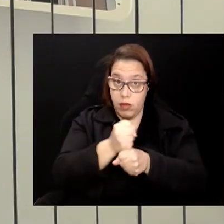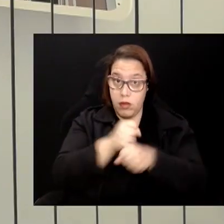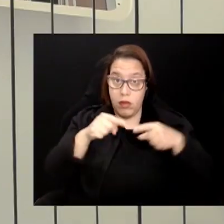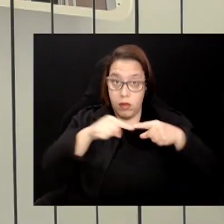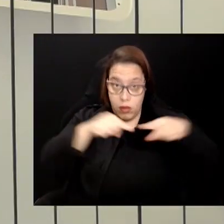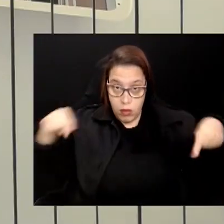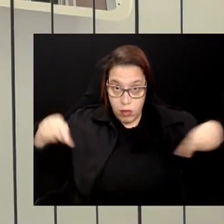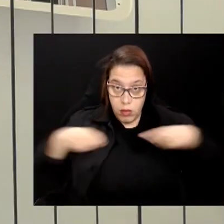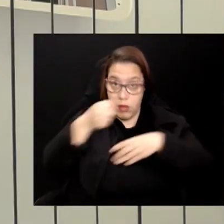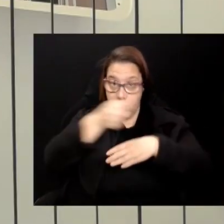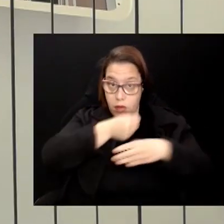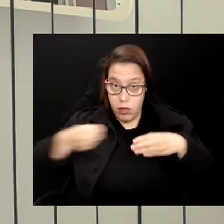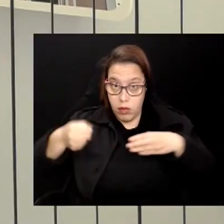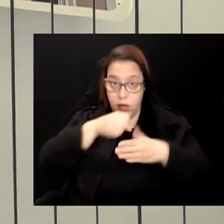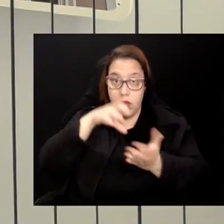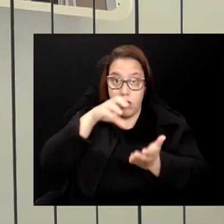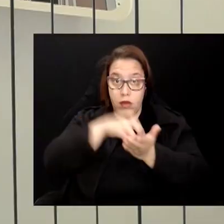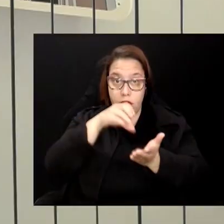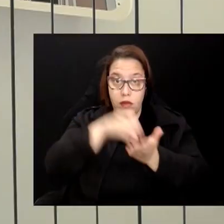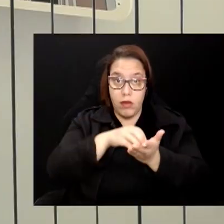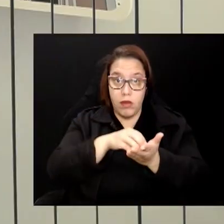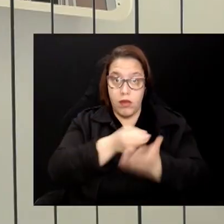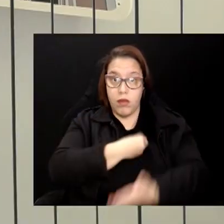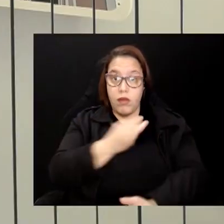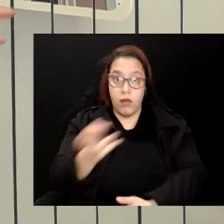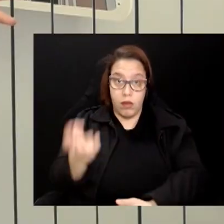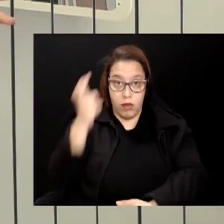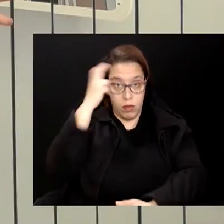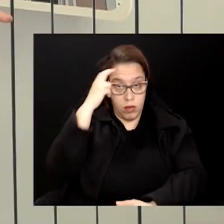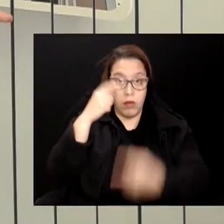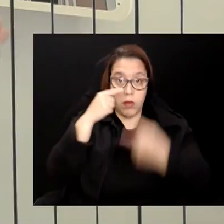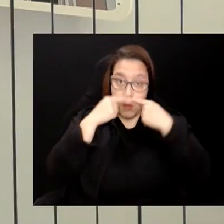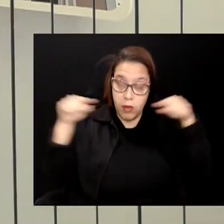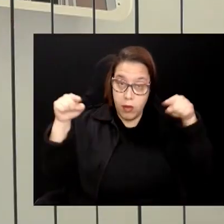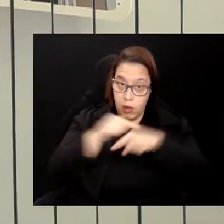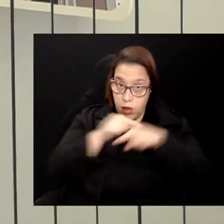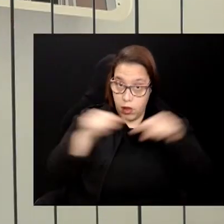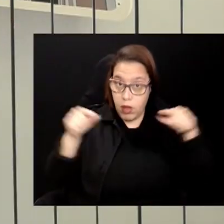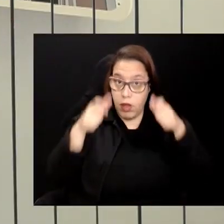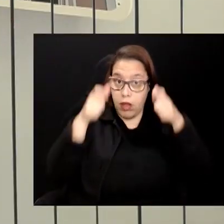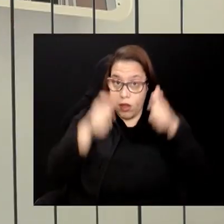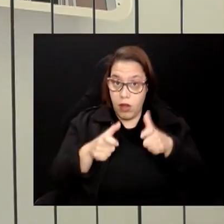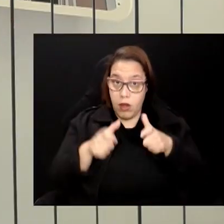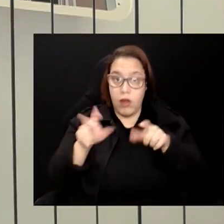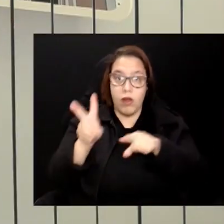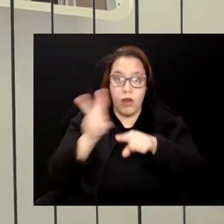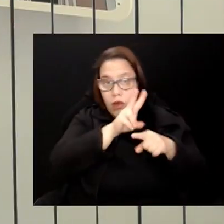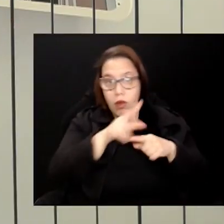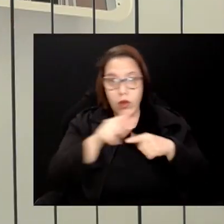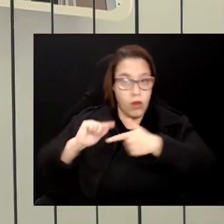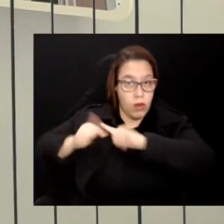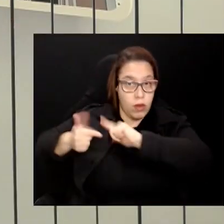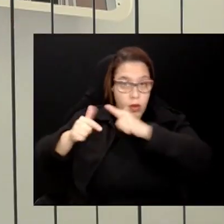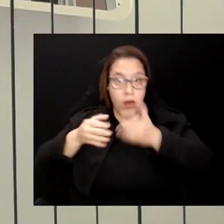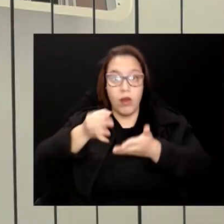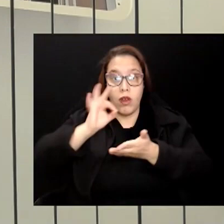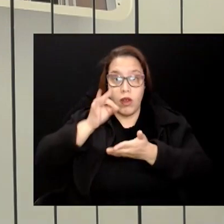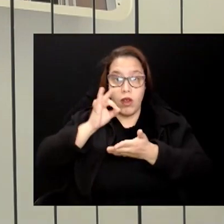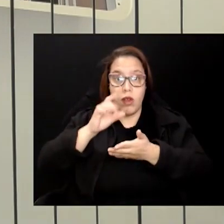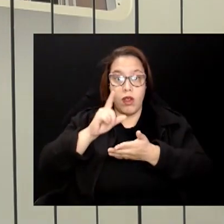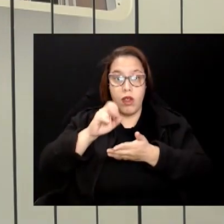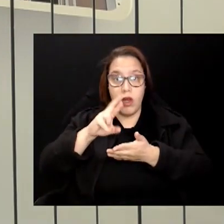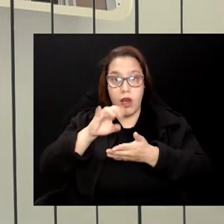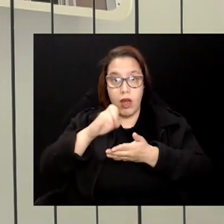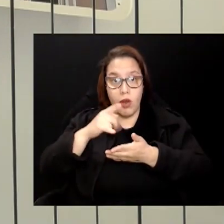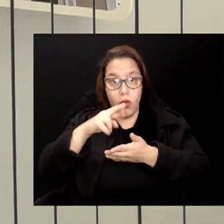do Centro de Convivência Cultural Carlos Gomes, área que já abrigou o tradicional Café La Recoleta.